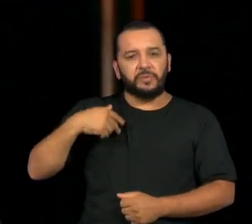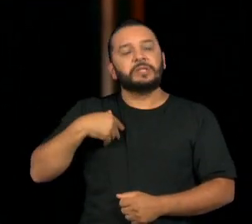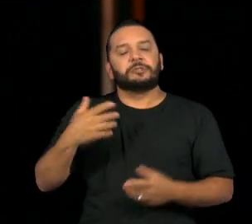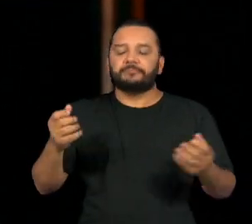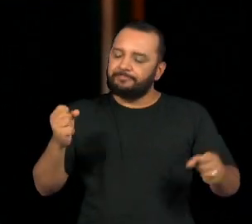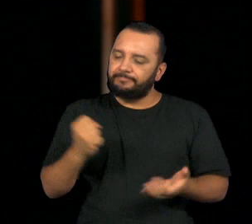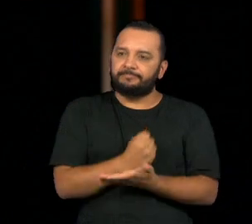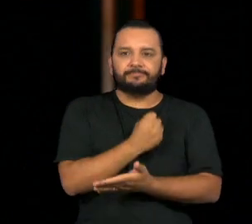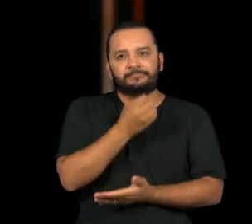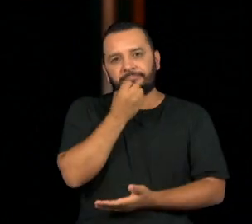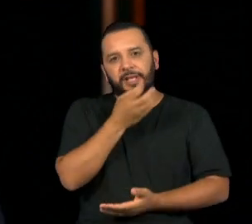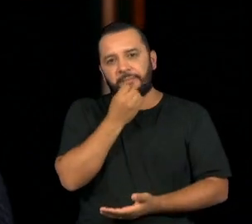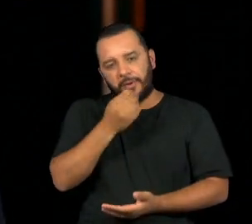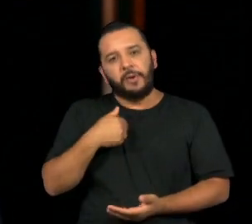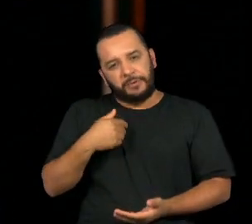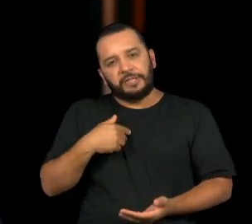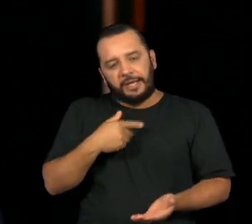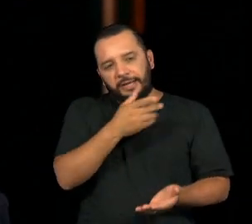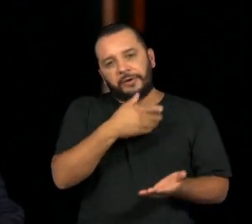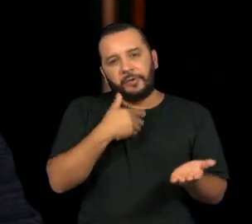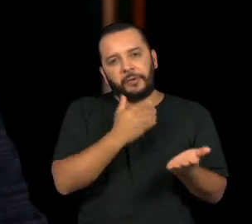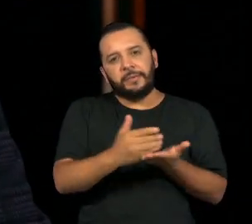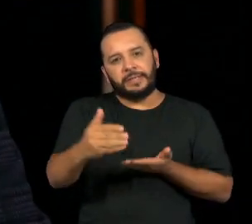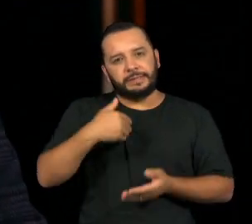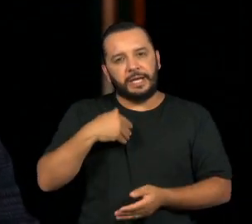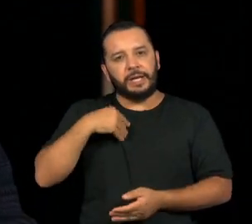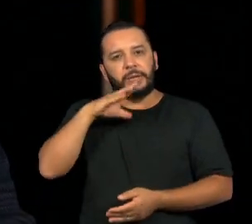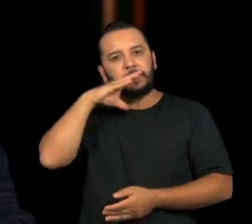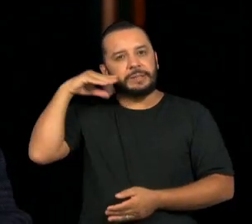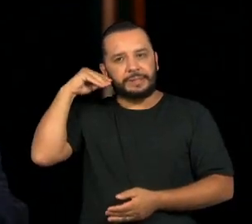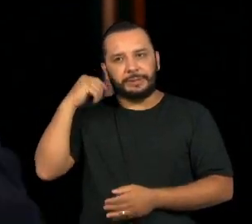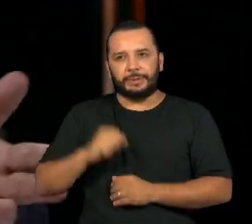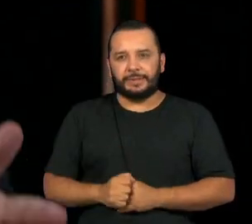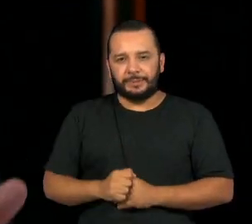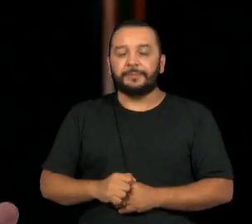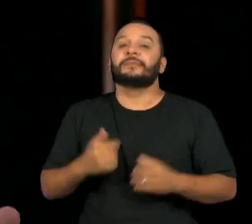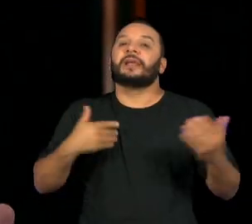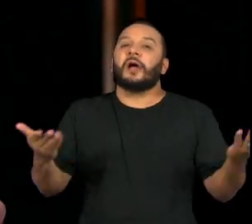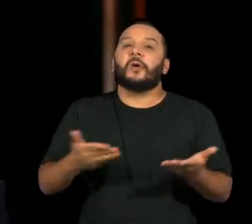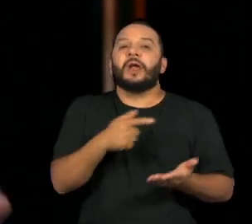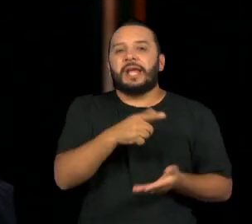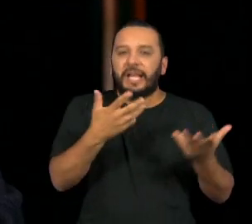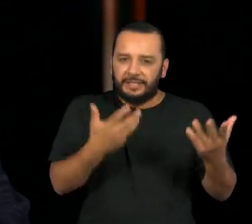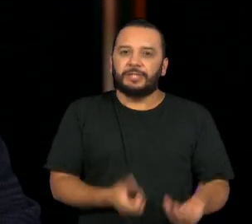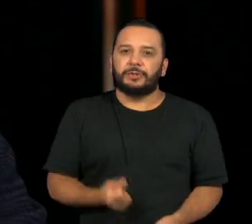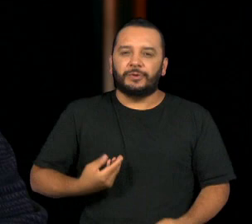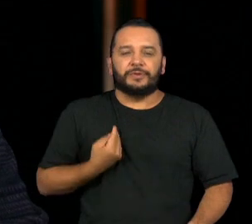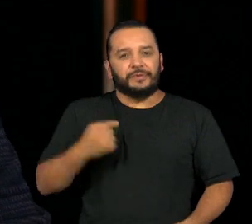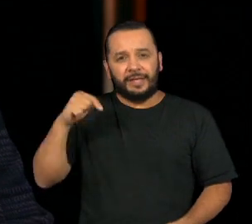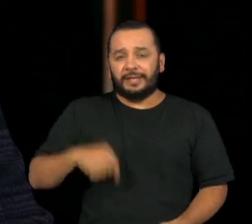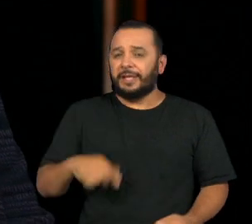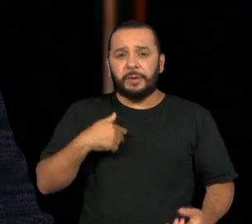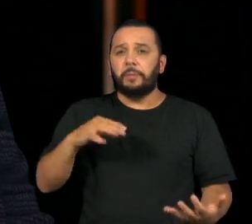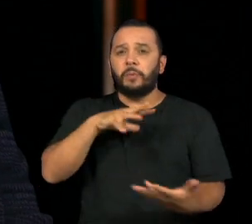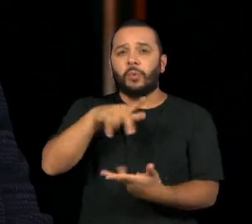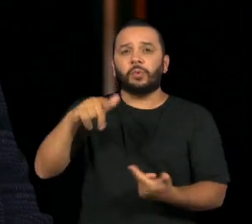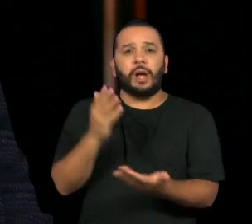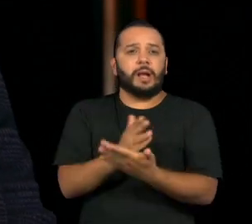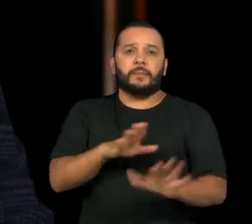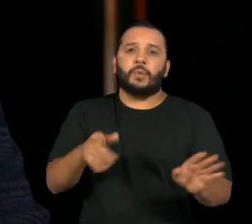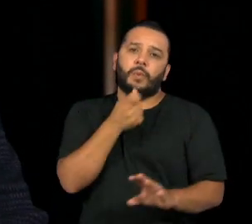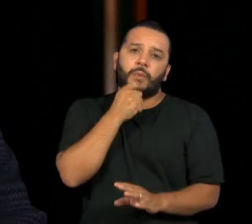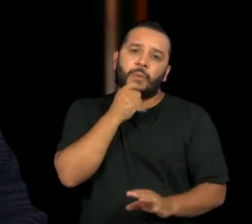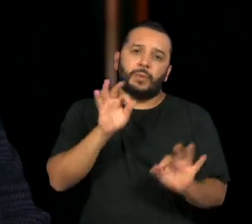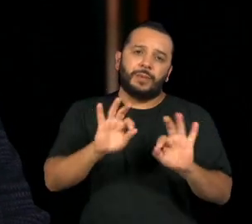contentar com Ciro Gomes. Para minha alegria, agora ele aceitou, está aqui antes que o mundo acabe, ou pelo menos antes que este